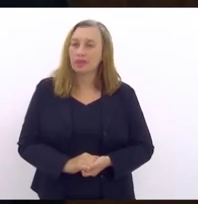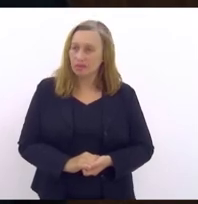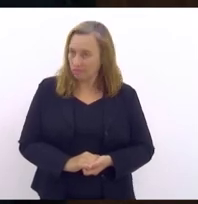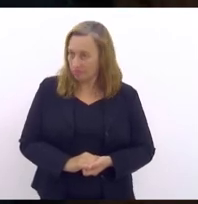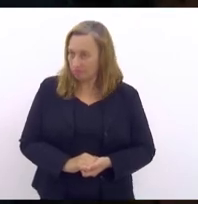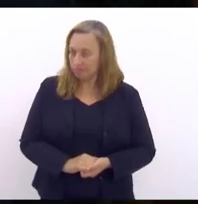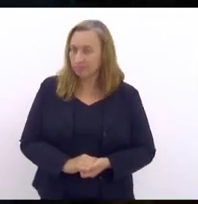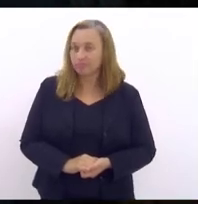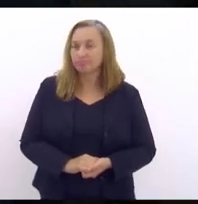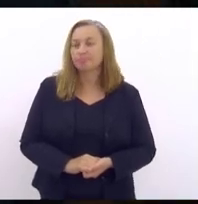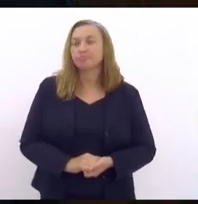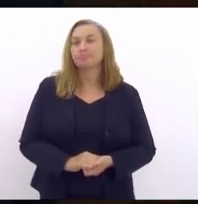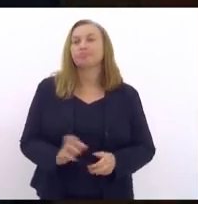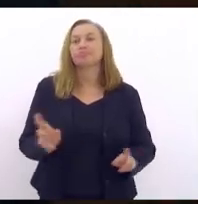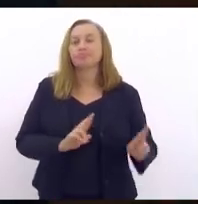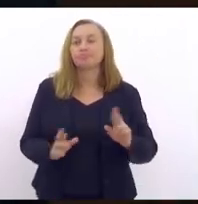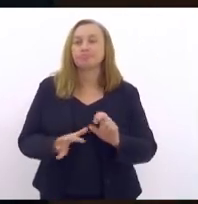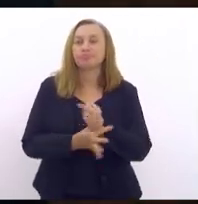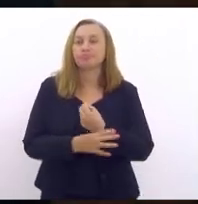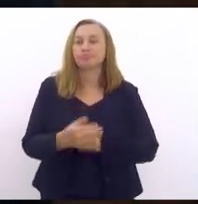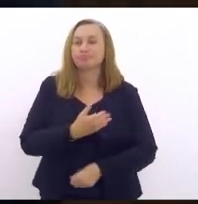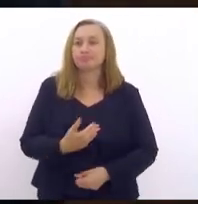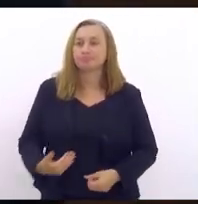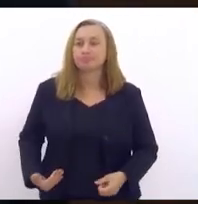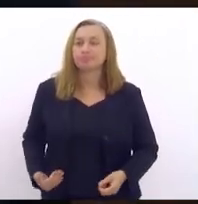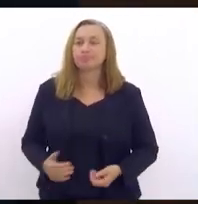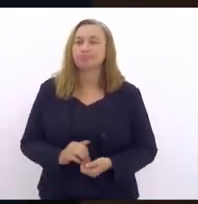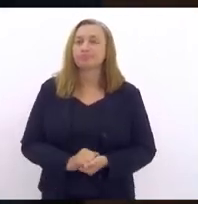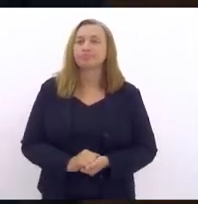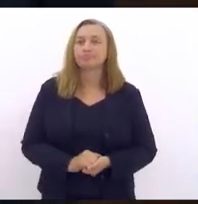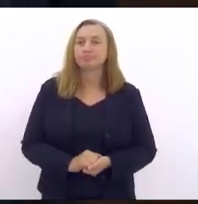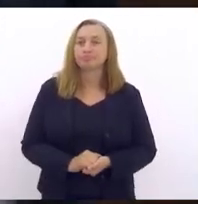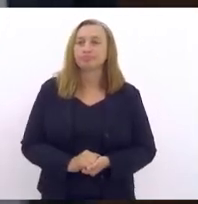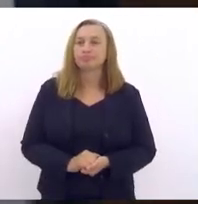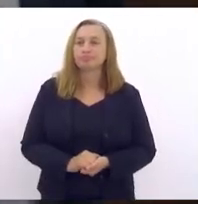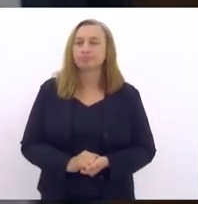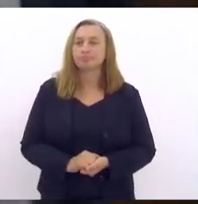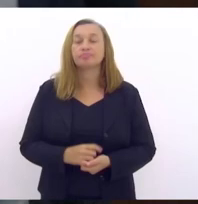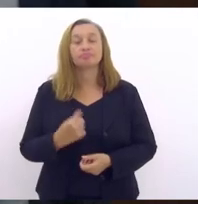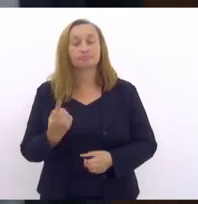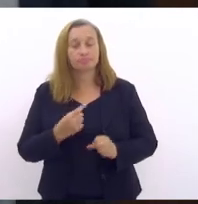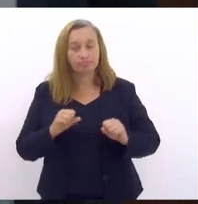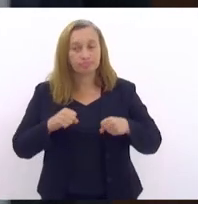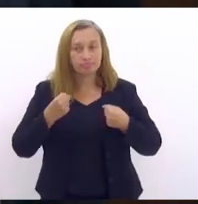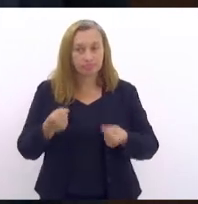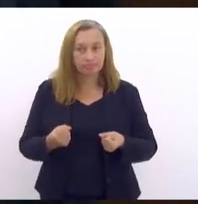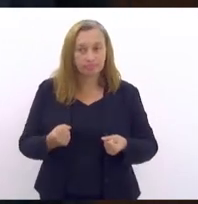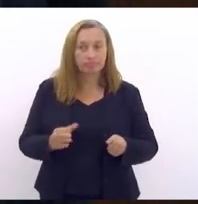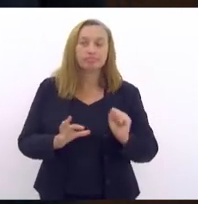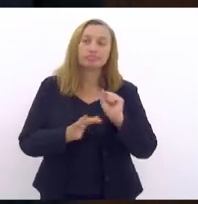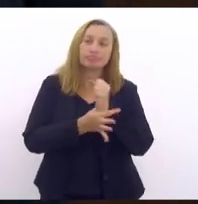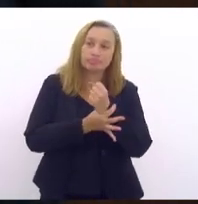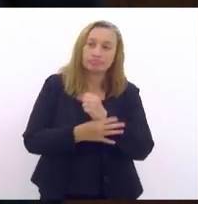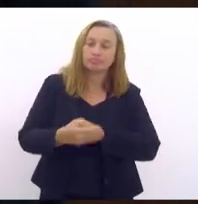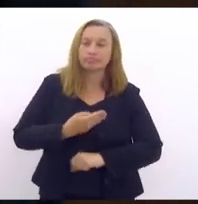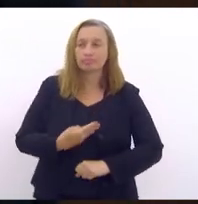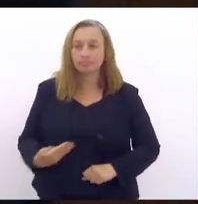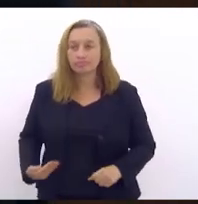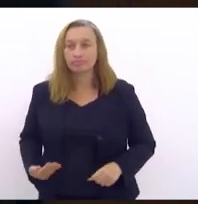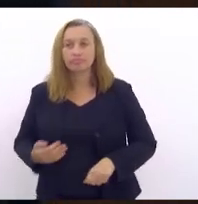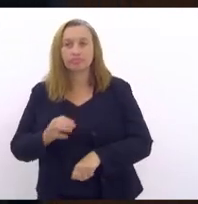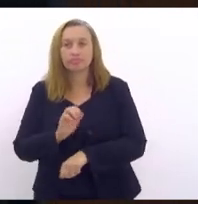fazendo sua contribuição com relação à segurança pública, nós que somos defensores dos agentes de segurança pública do nosso